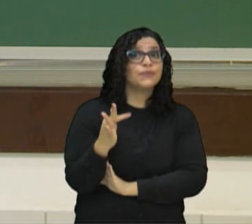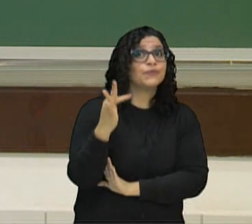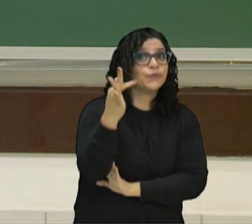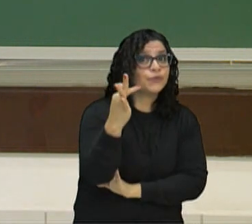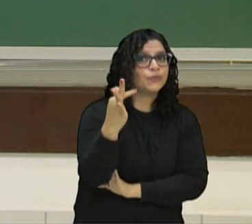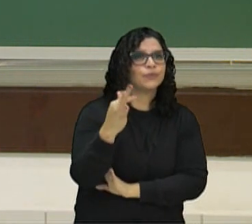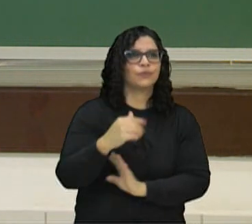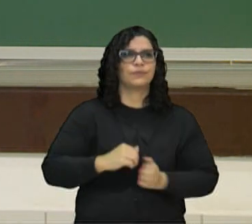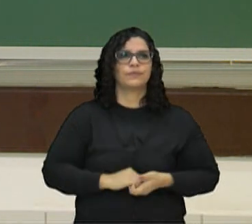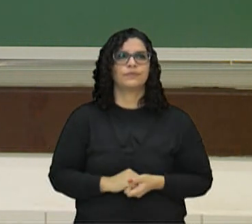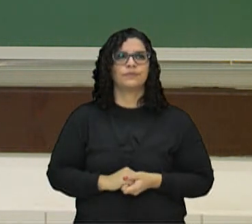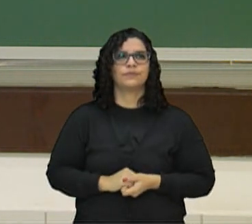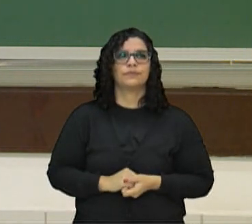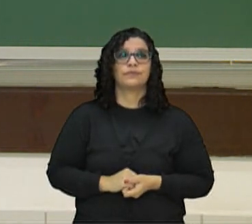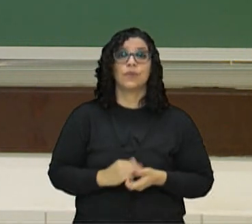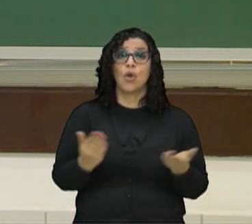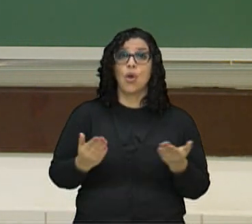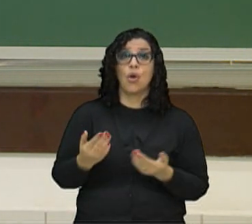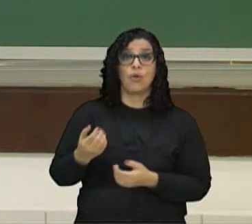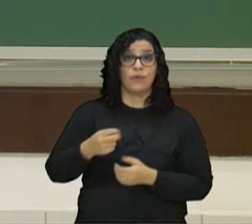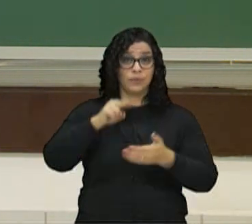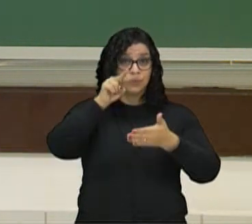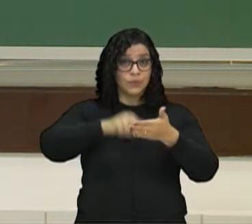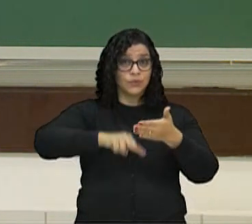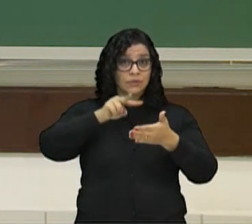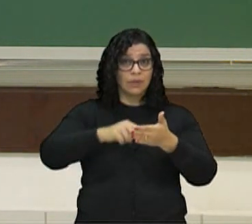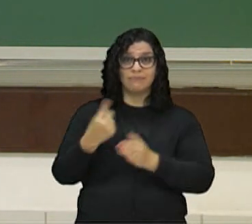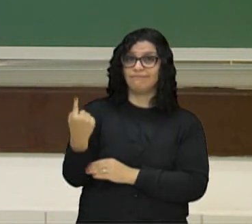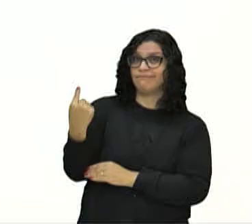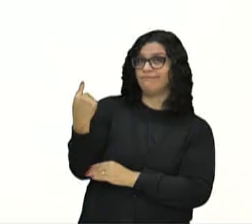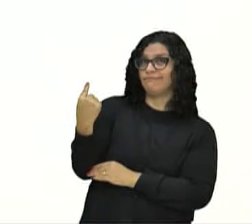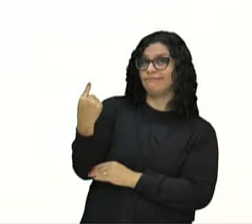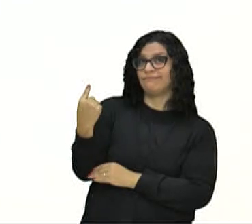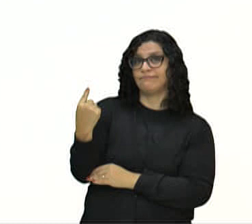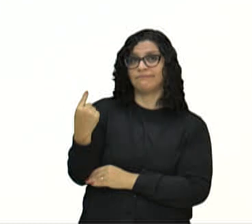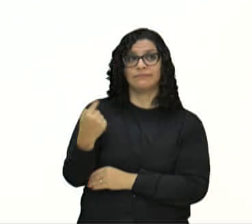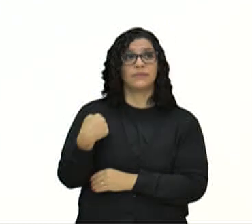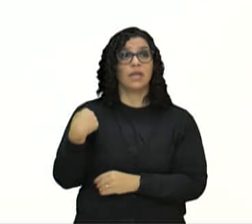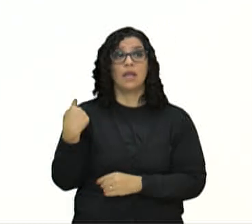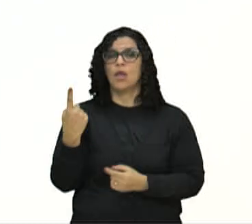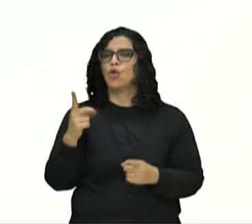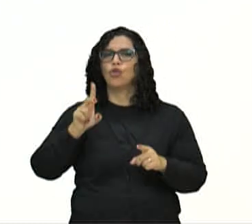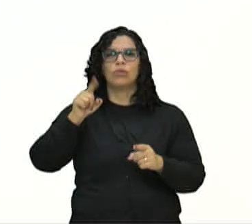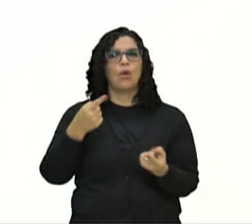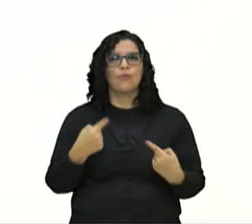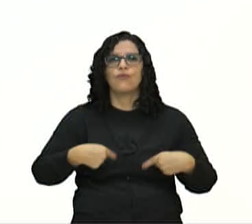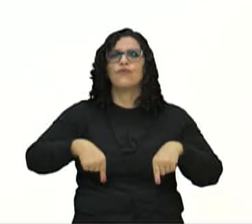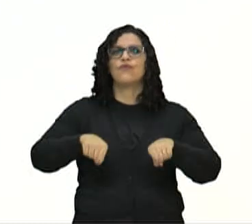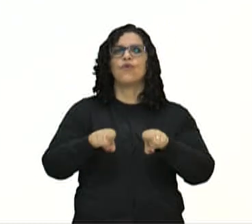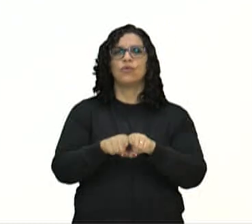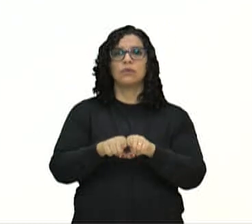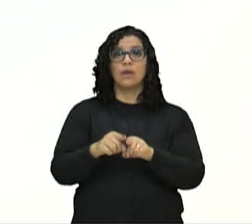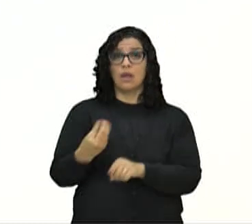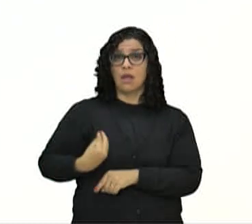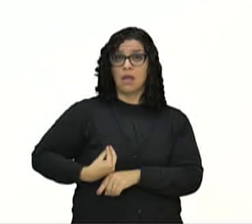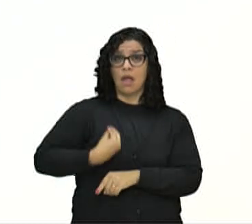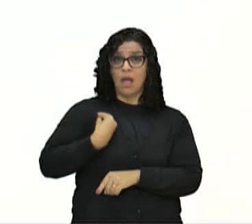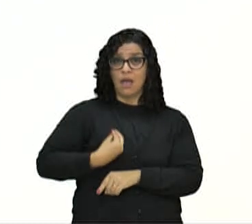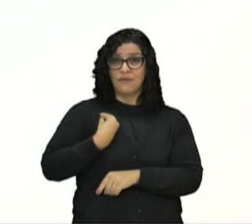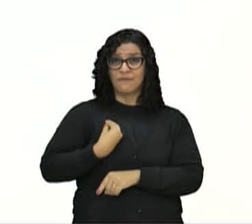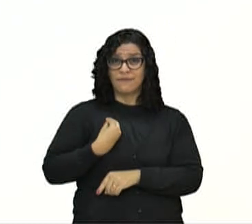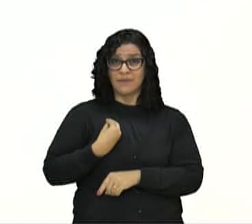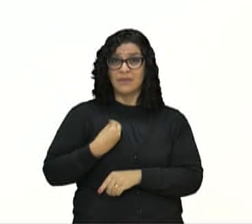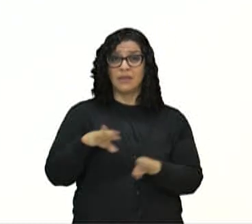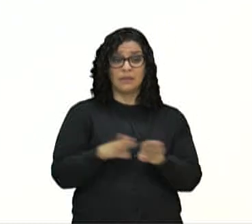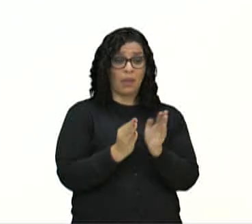futuro. Então vamos ler o texto? Não voltaria em toda a vida a entrar em navios